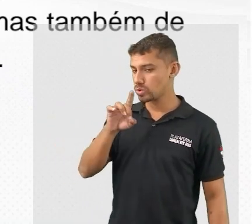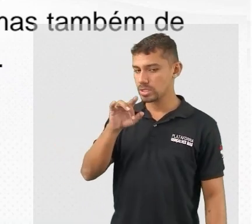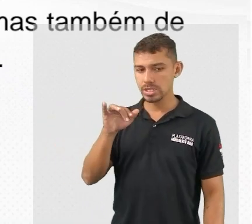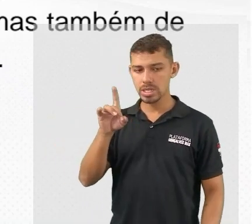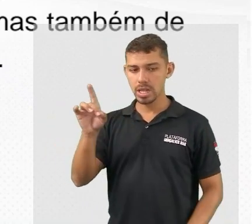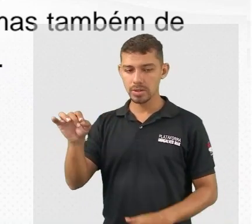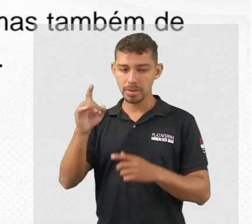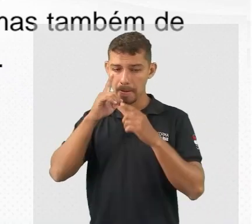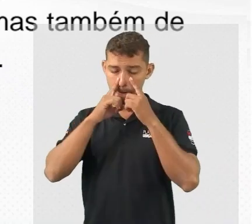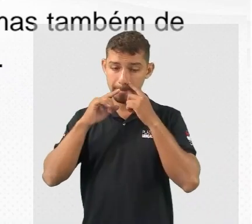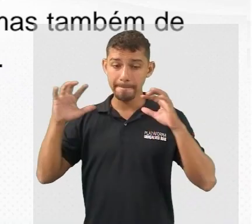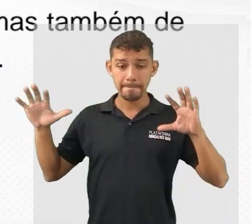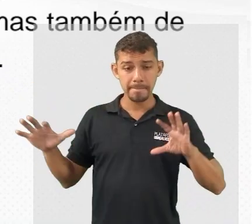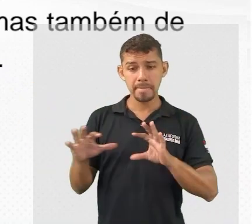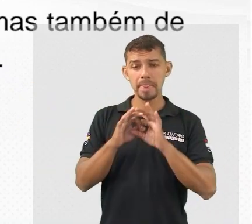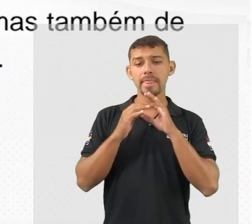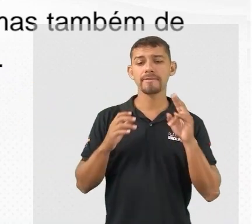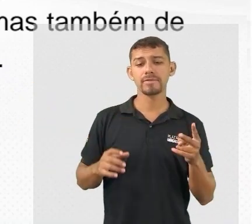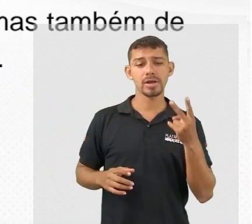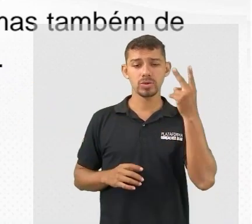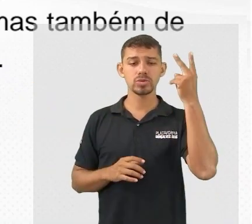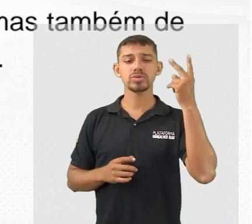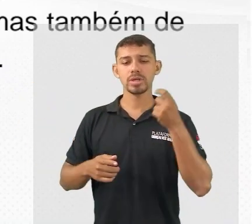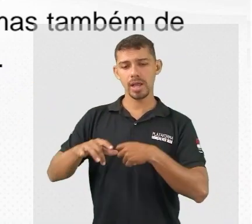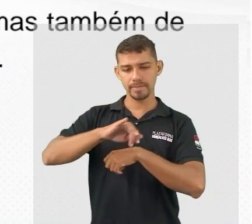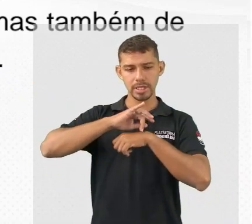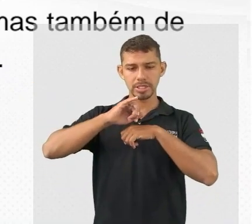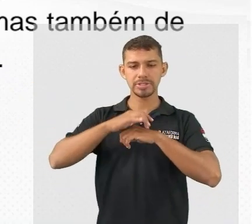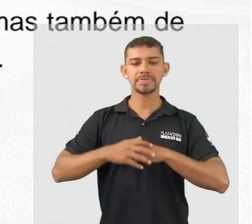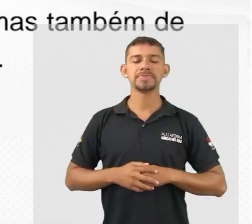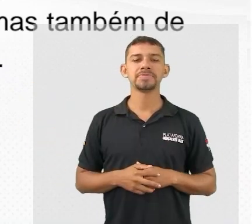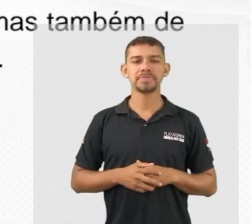padronizados totalmente alinhados com os valores da ordem capitalista.